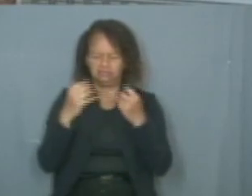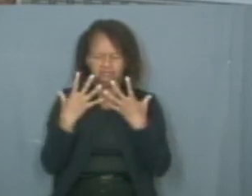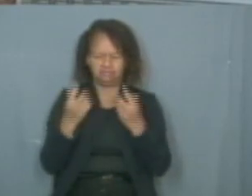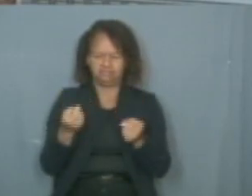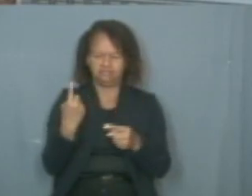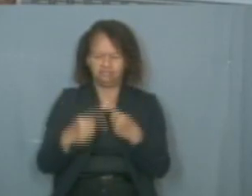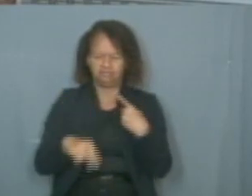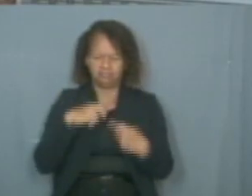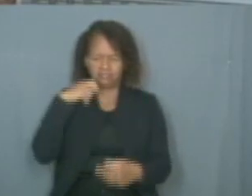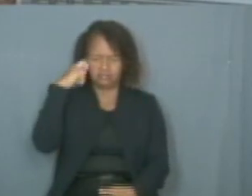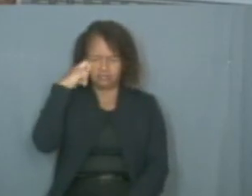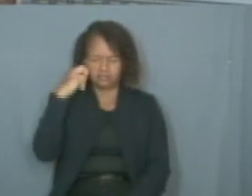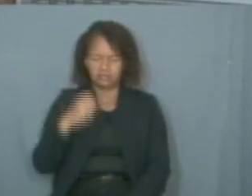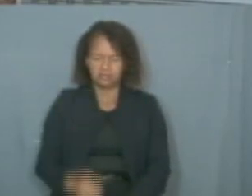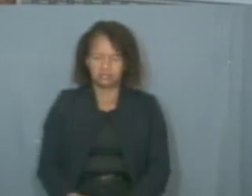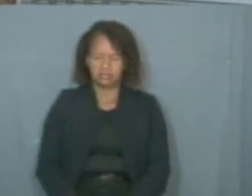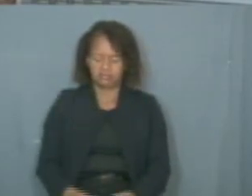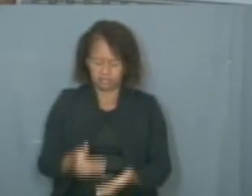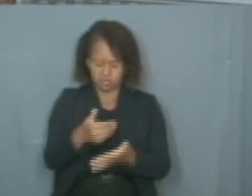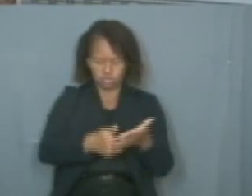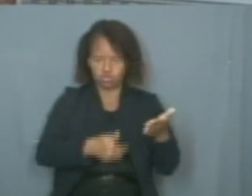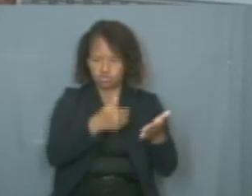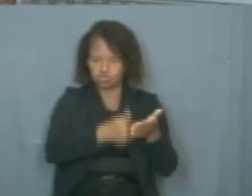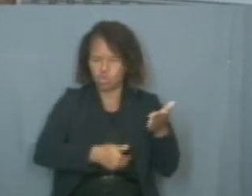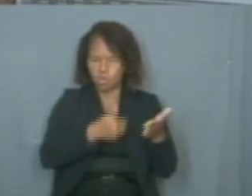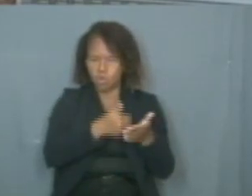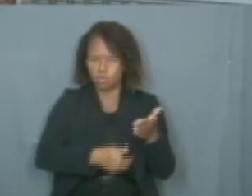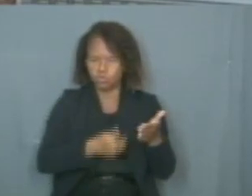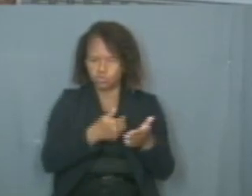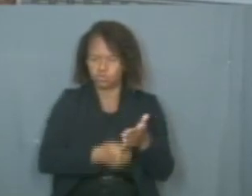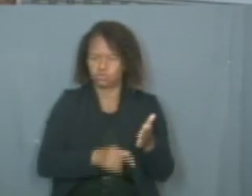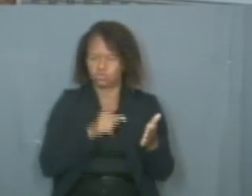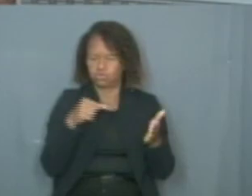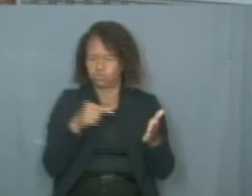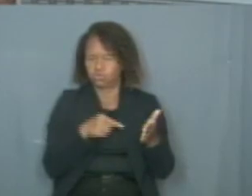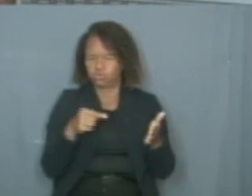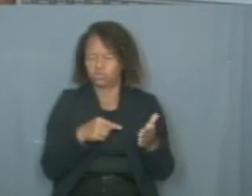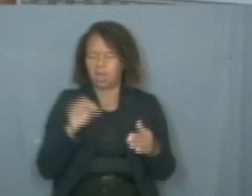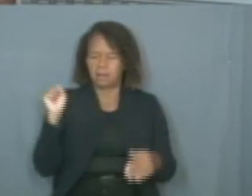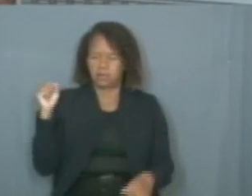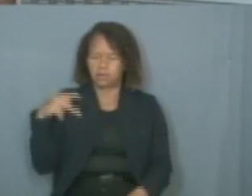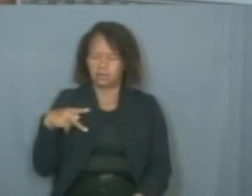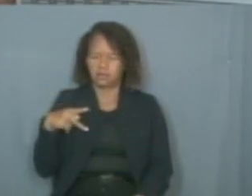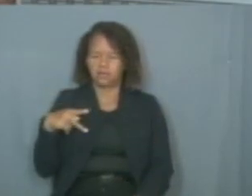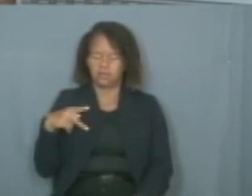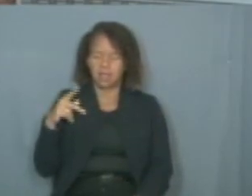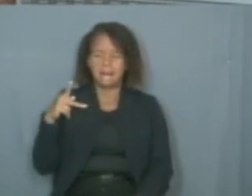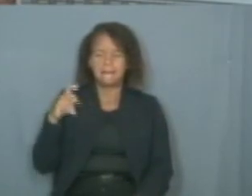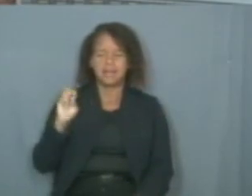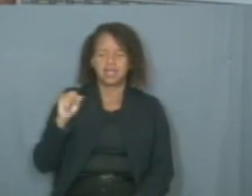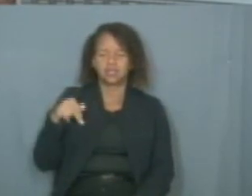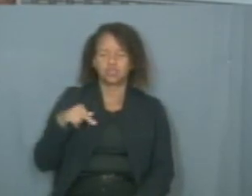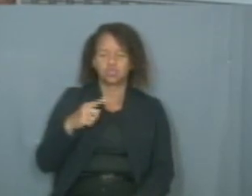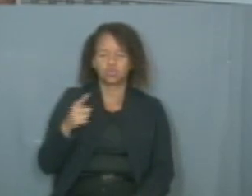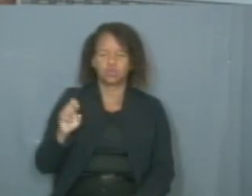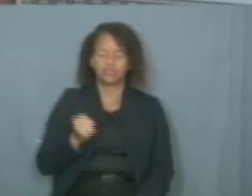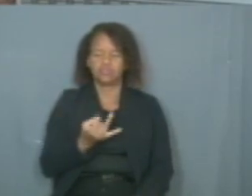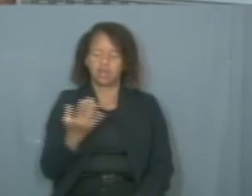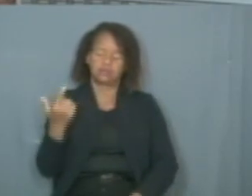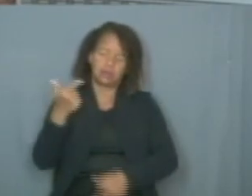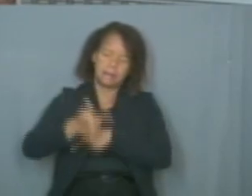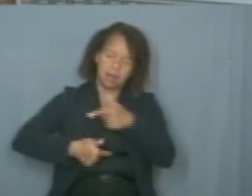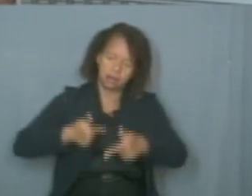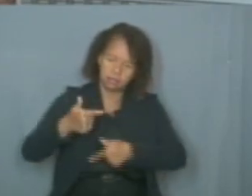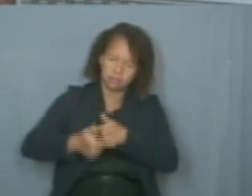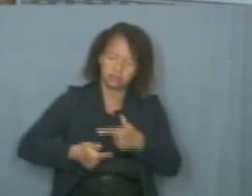inaceitável e vergonhoso que os descontos feitos nas aposentadorias e pensões de milhares de trabalhadores